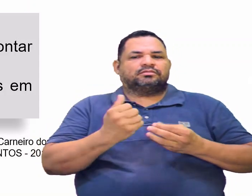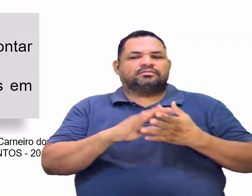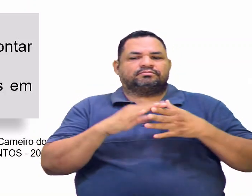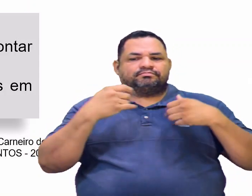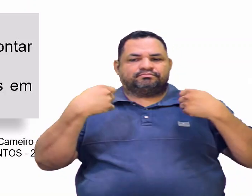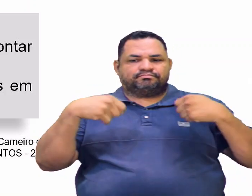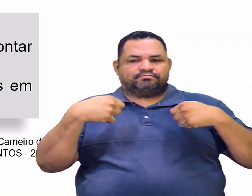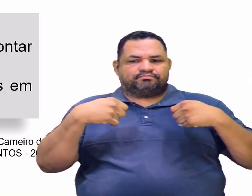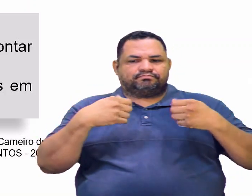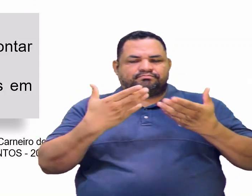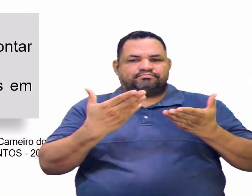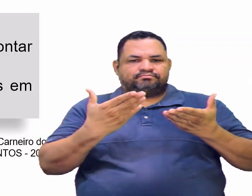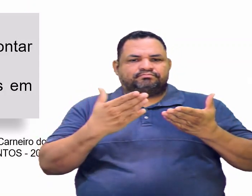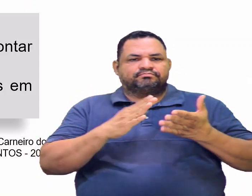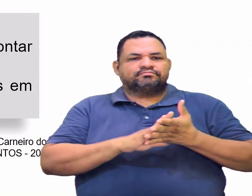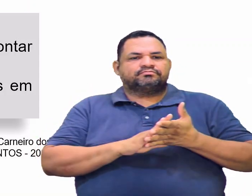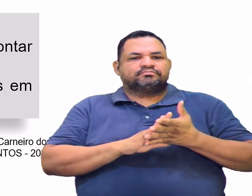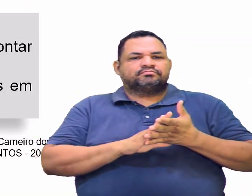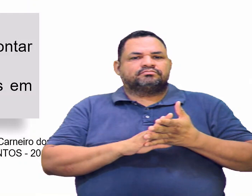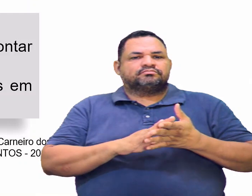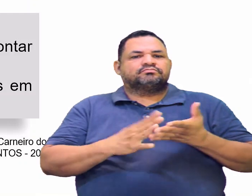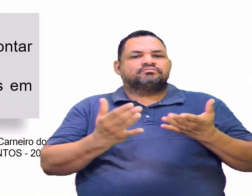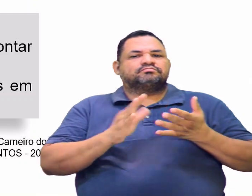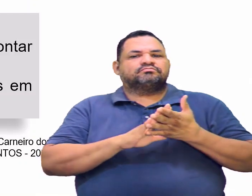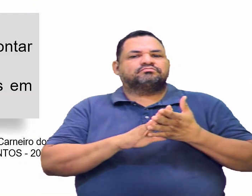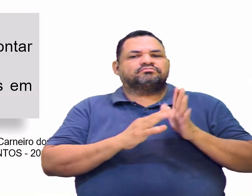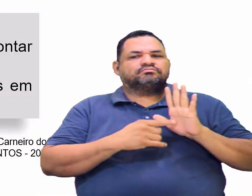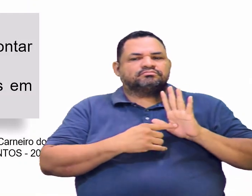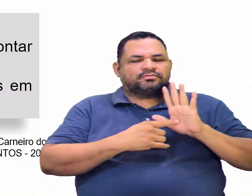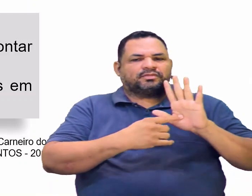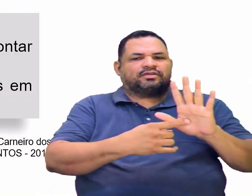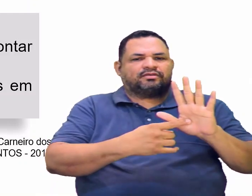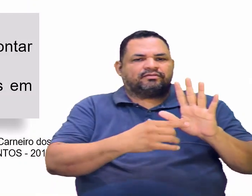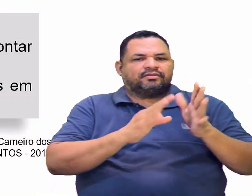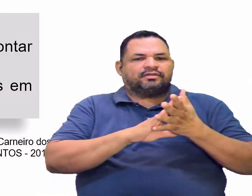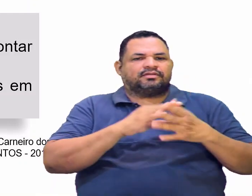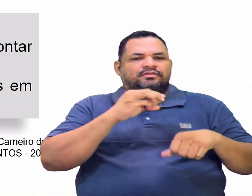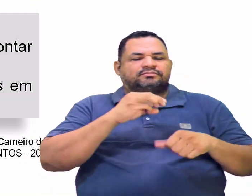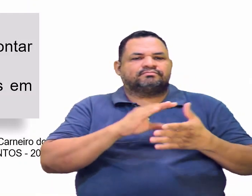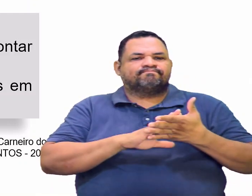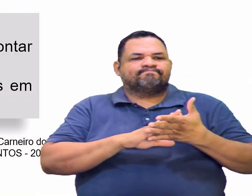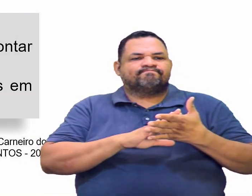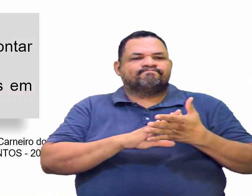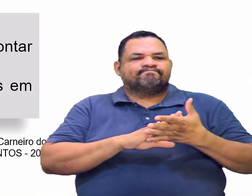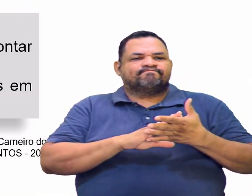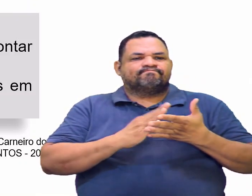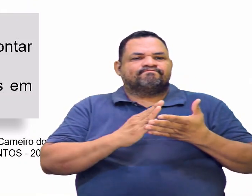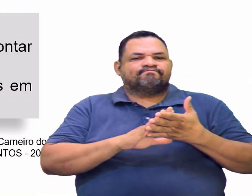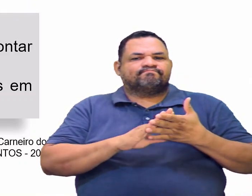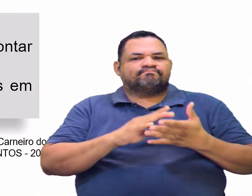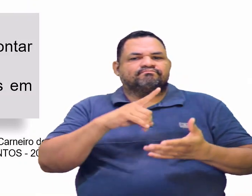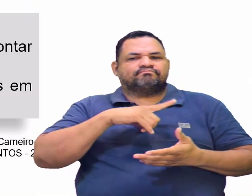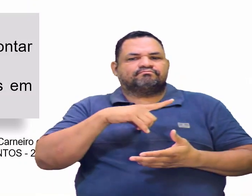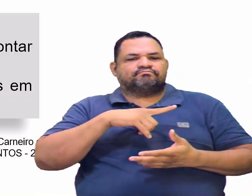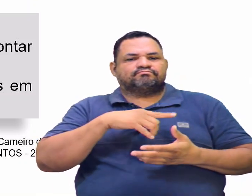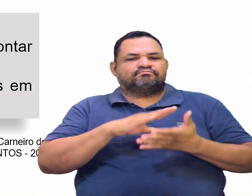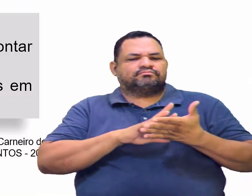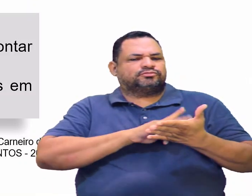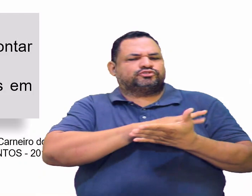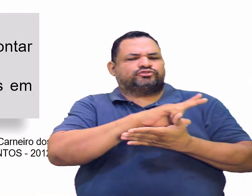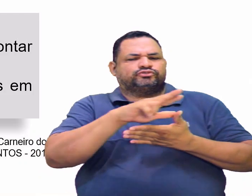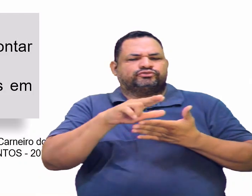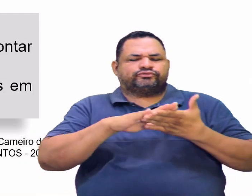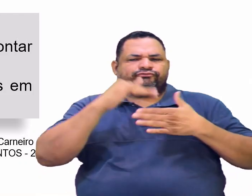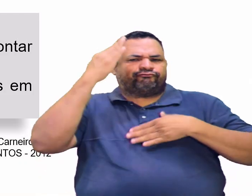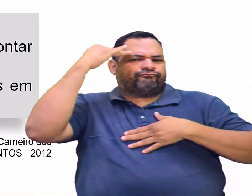devemos, sem sombra de dúvida, reverenciar esse mestre que é ganhador de